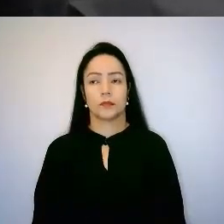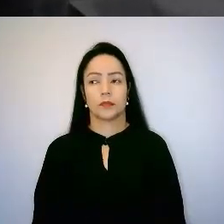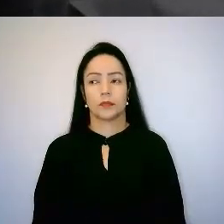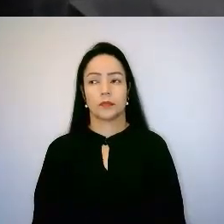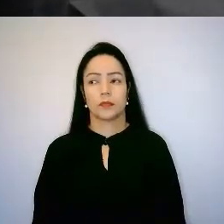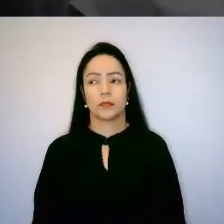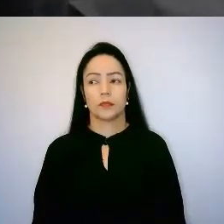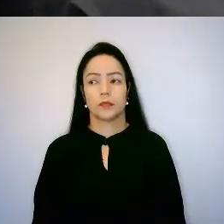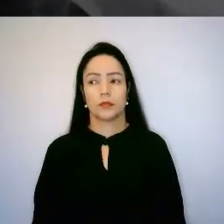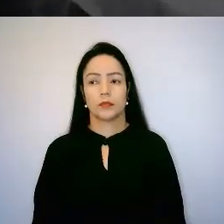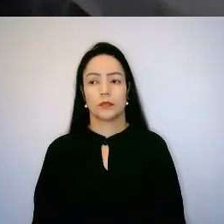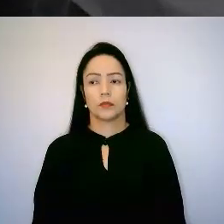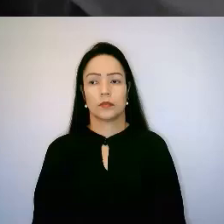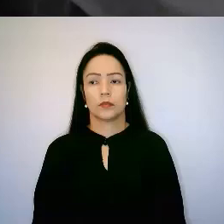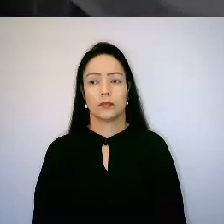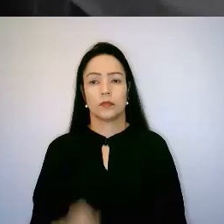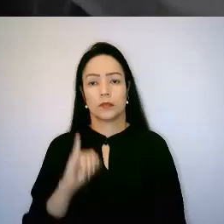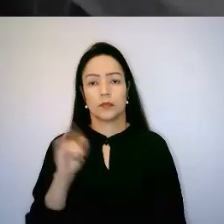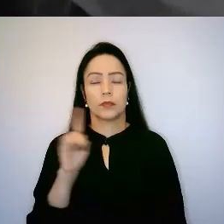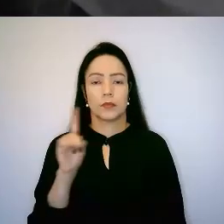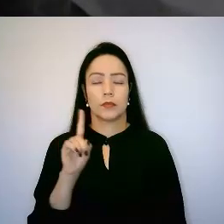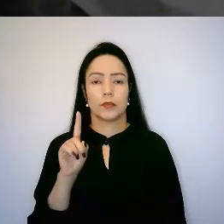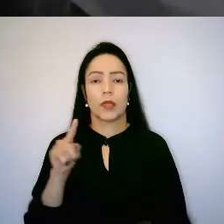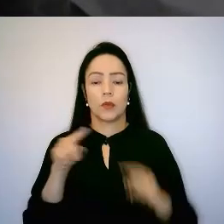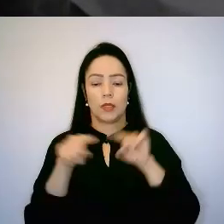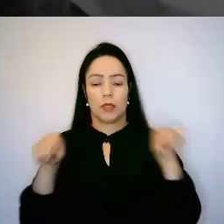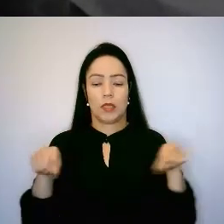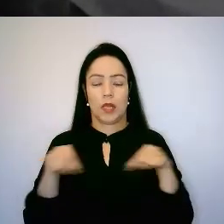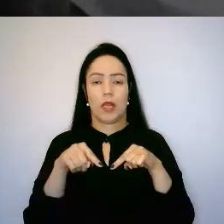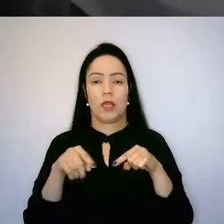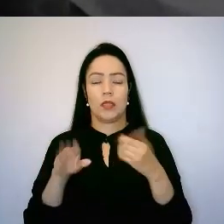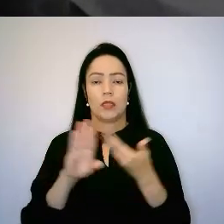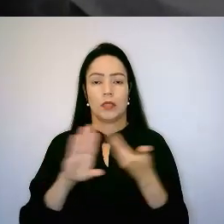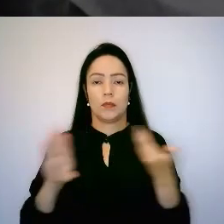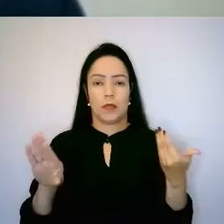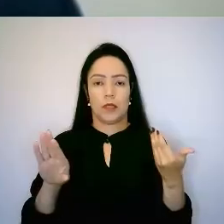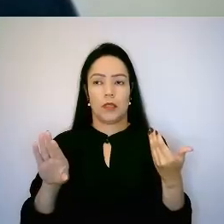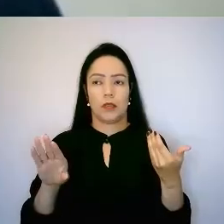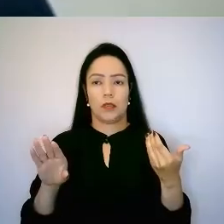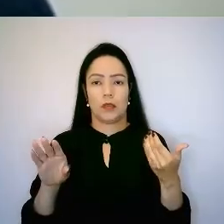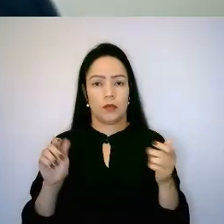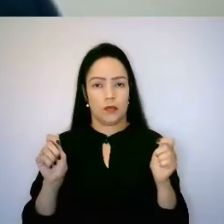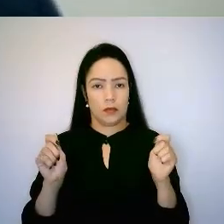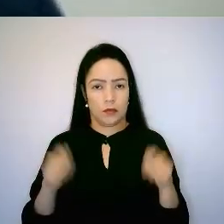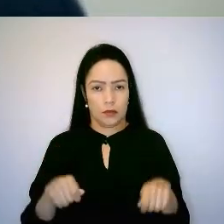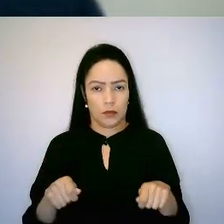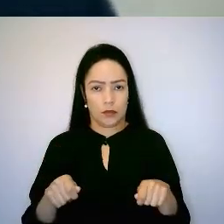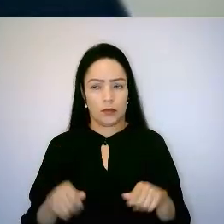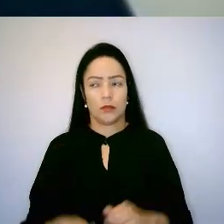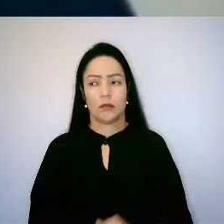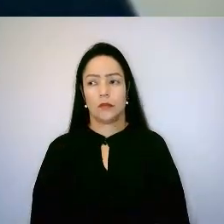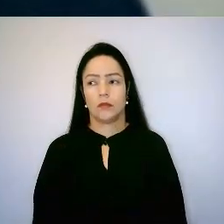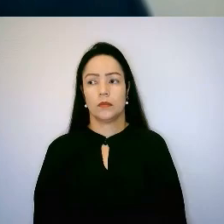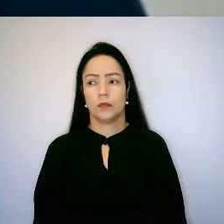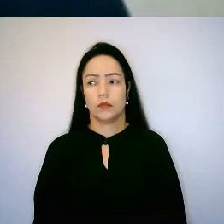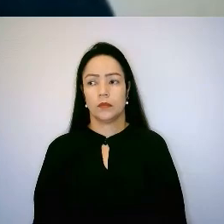não iremos fazer o julgamento em sala reservada a possibilidade Então você